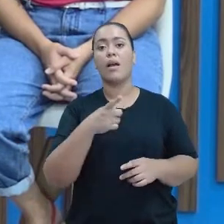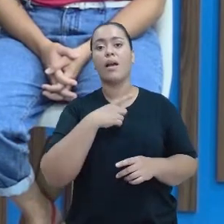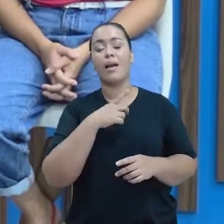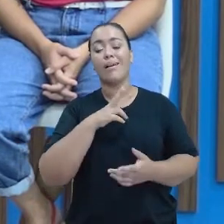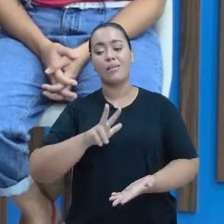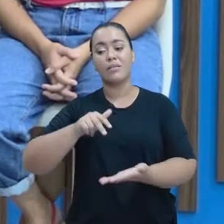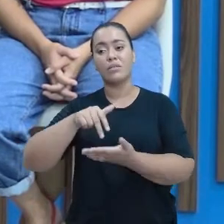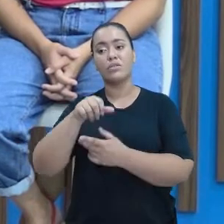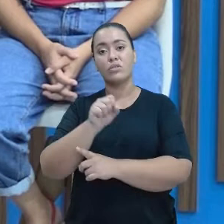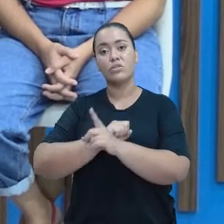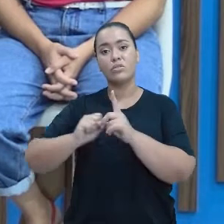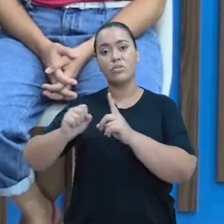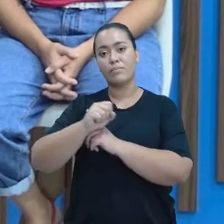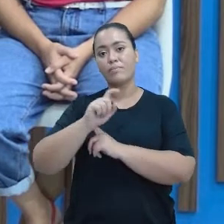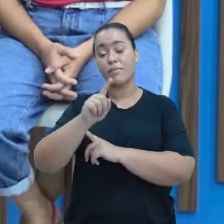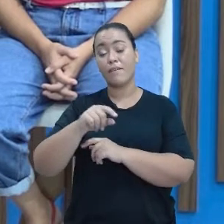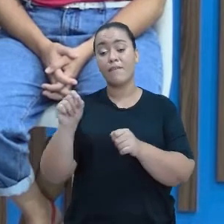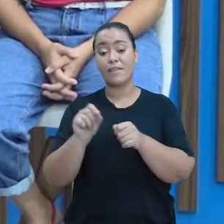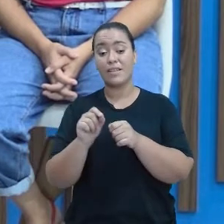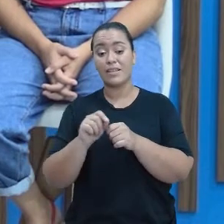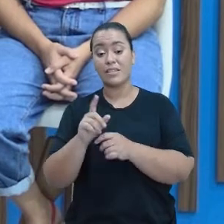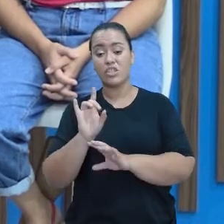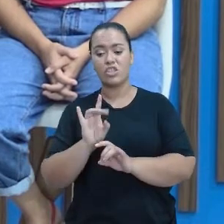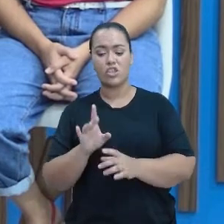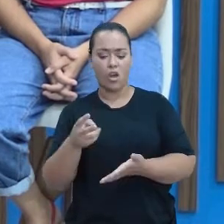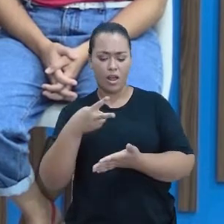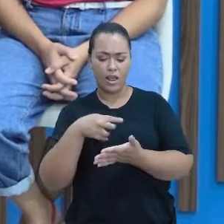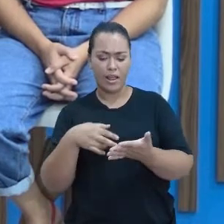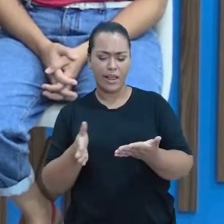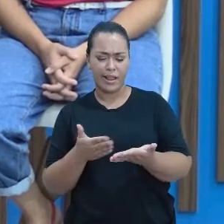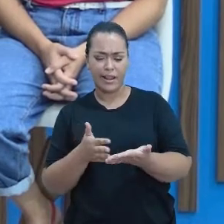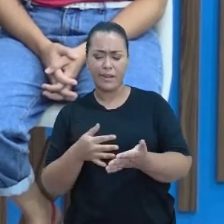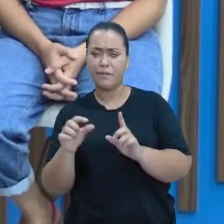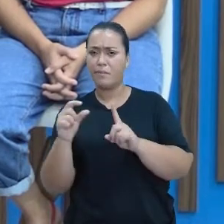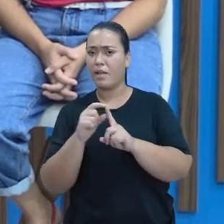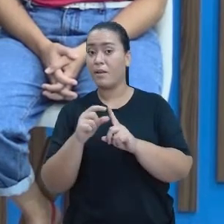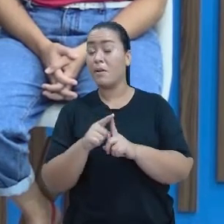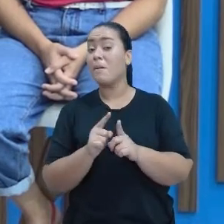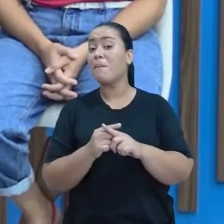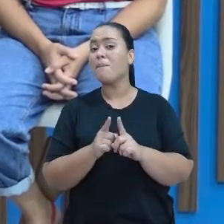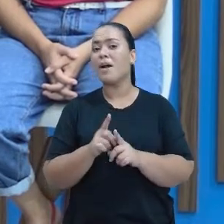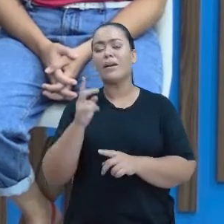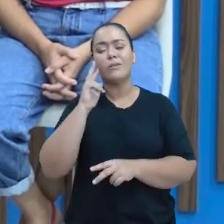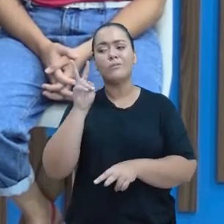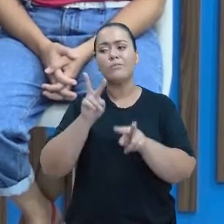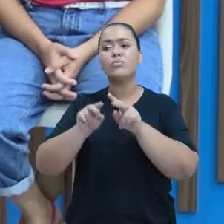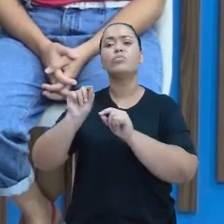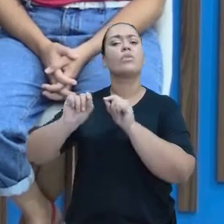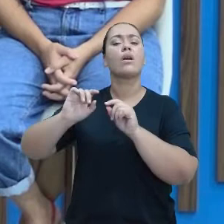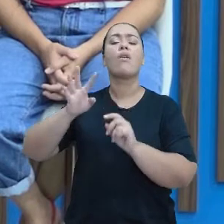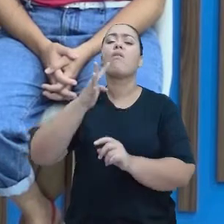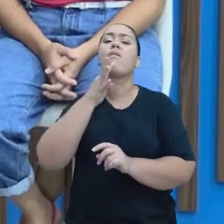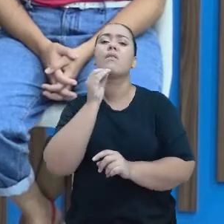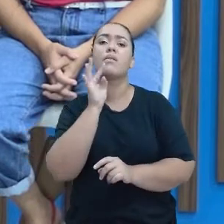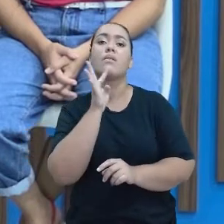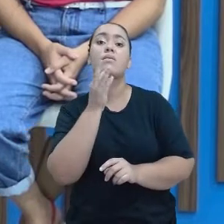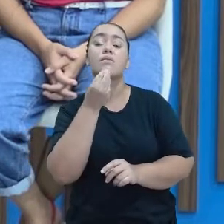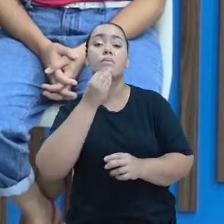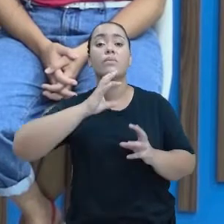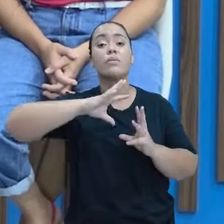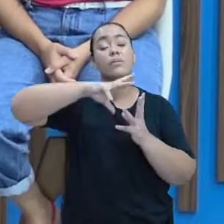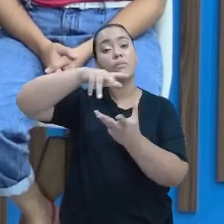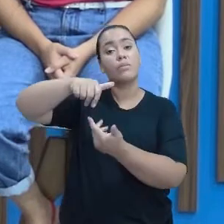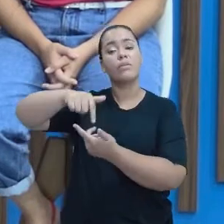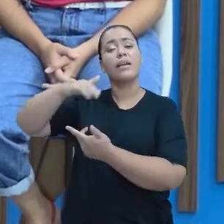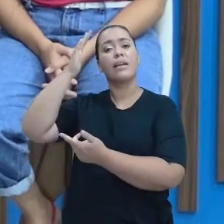na sociedade fazendo a leitura não apenas dos livros, da palavra, mas a leitura de mundo. E entender que